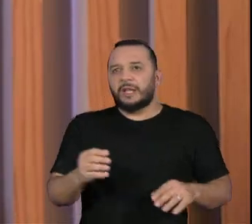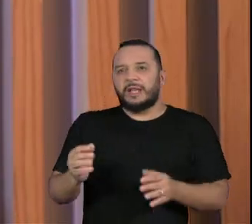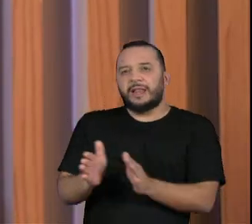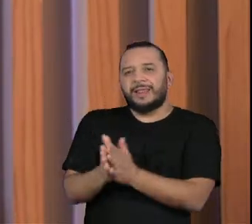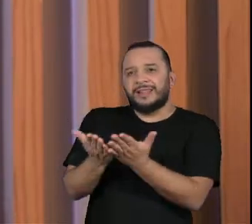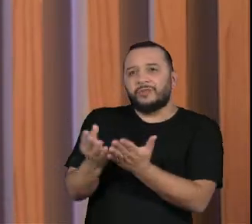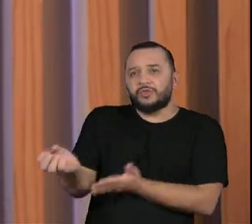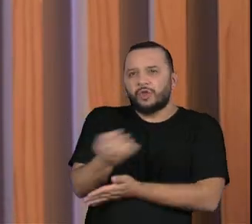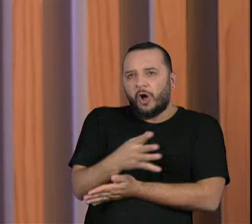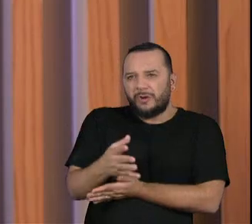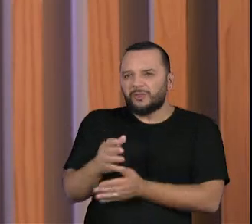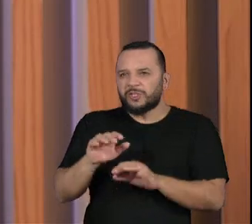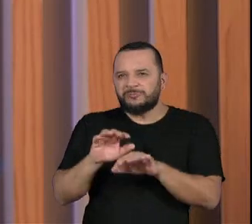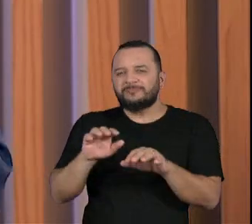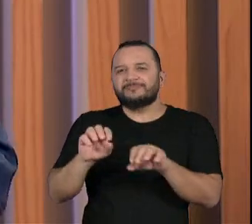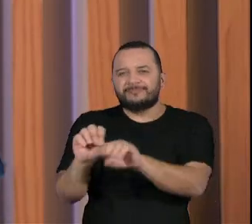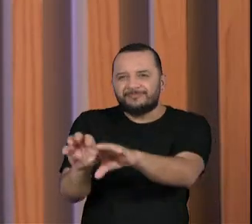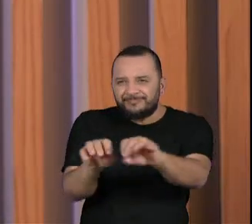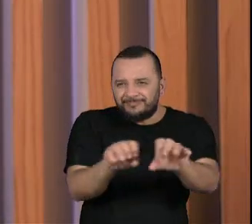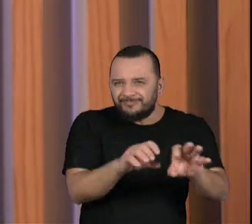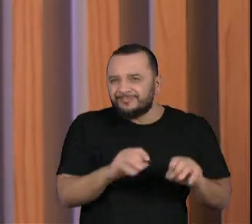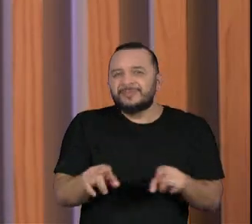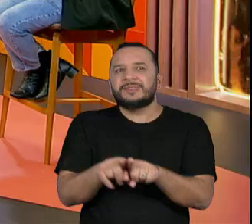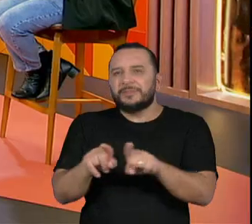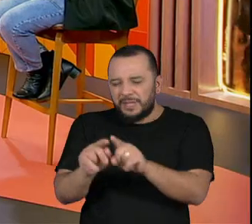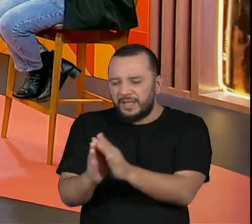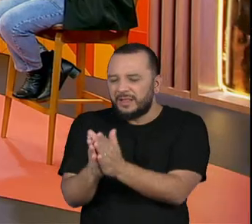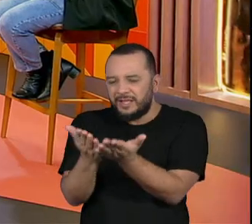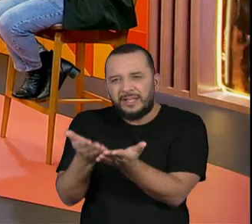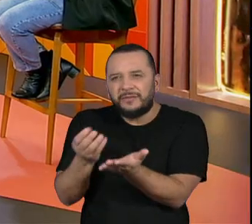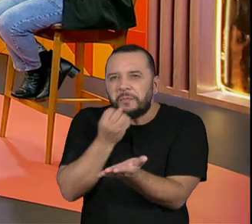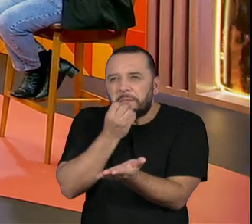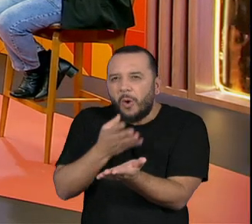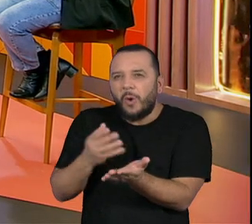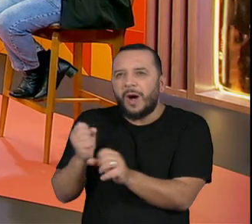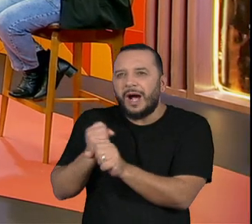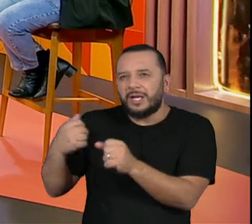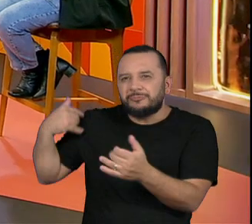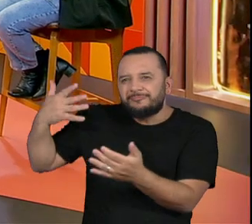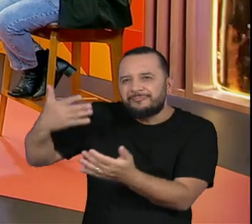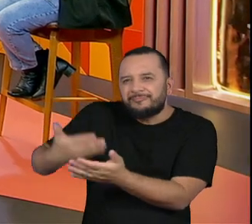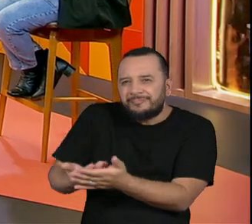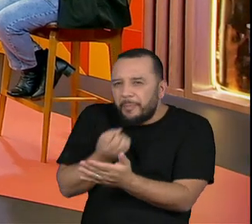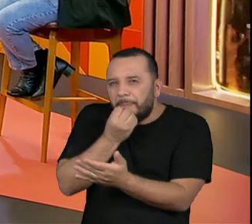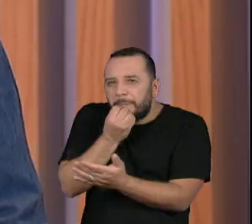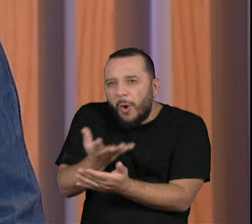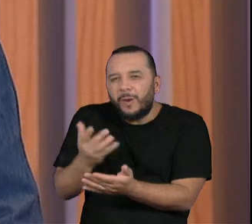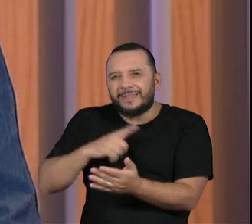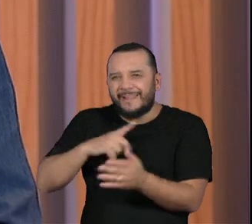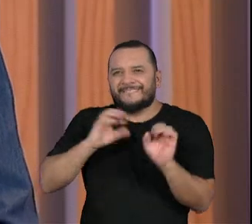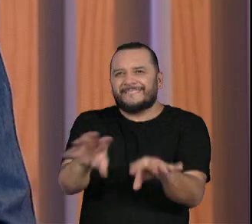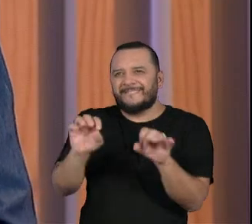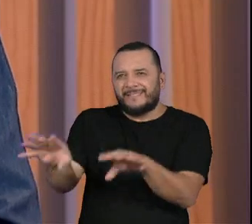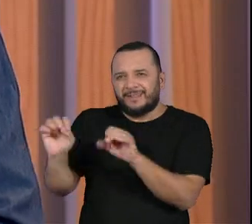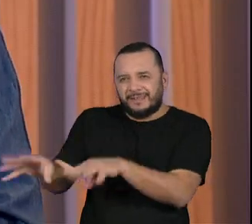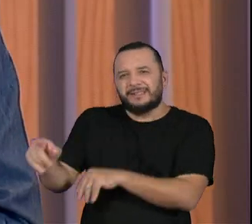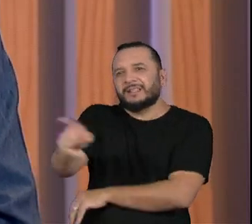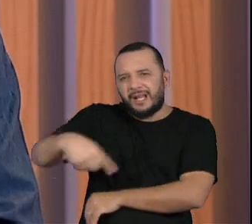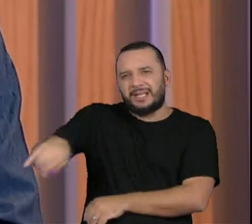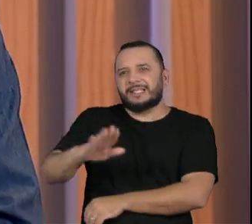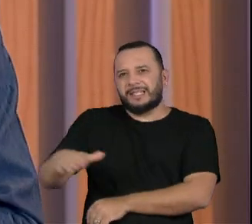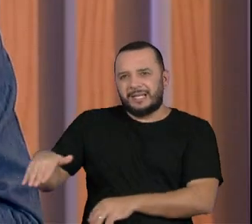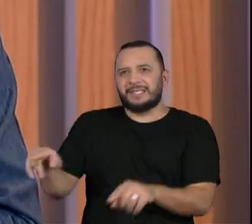uso dessa bibliografia muito bem produzida nos últimos anos. Então, é fundamental que, de fato, a gente compreenda para